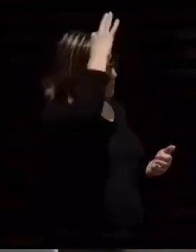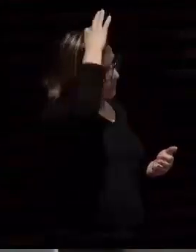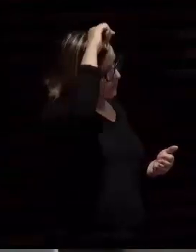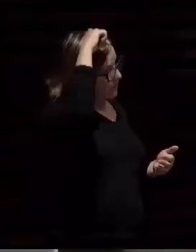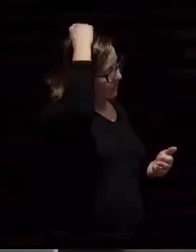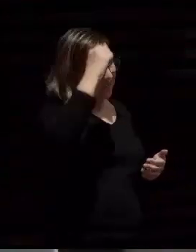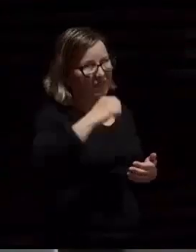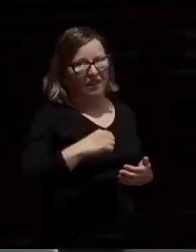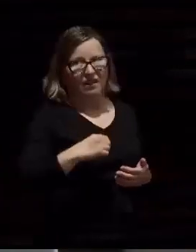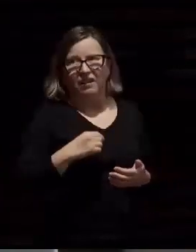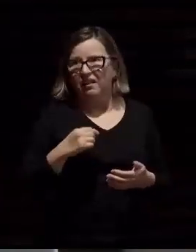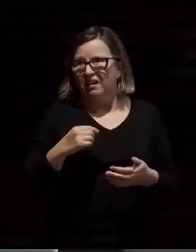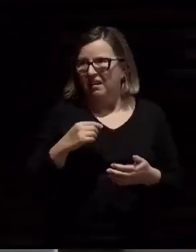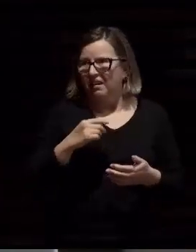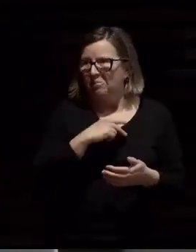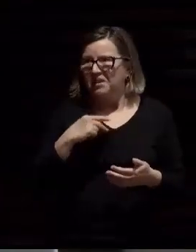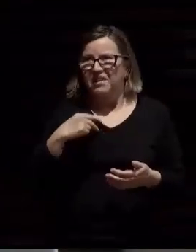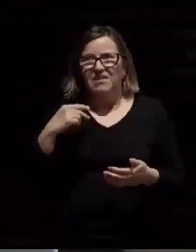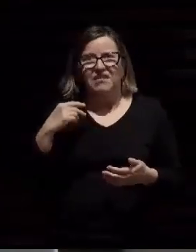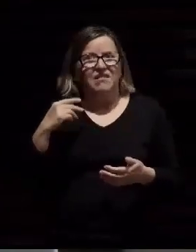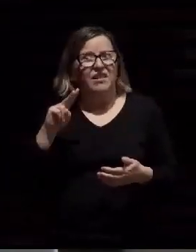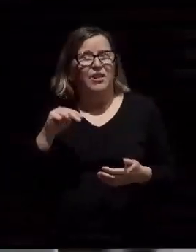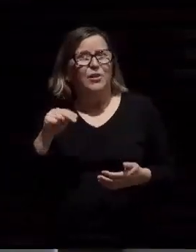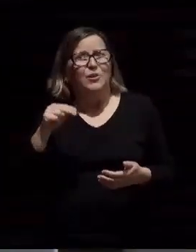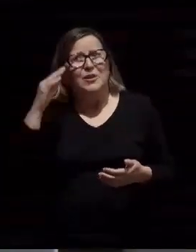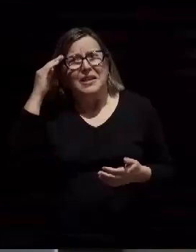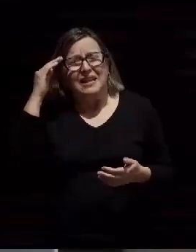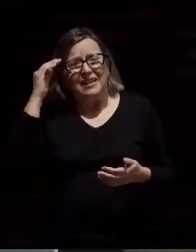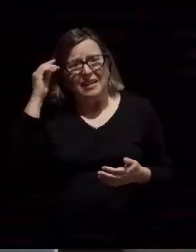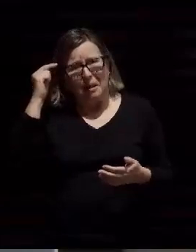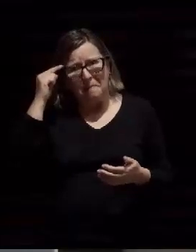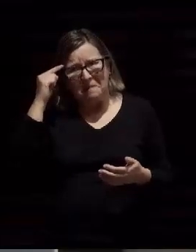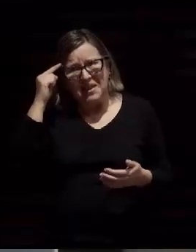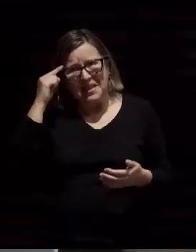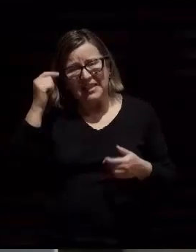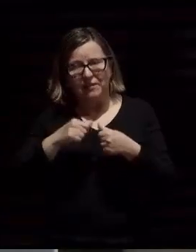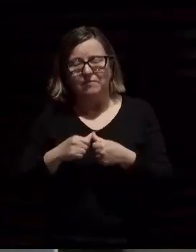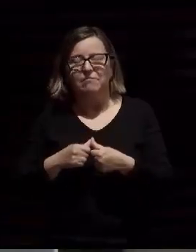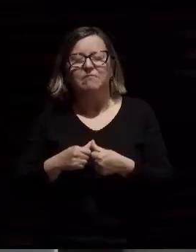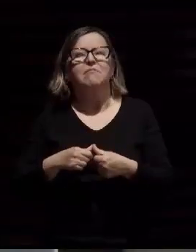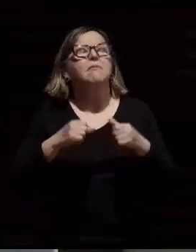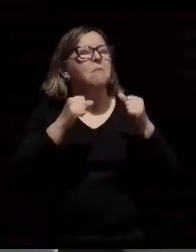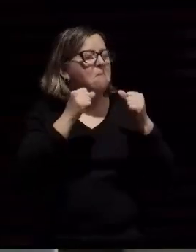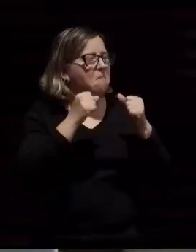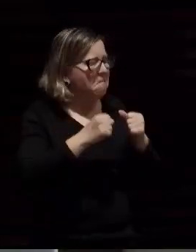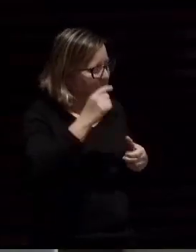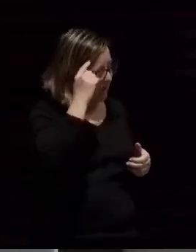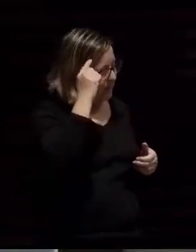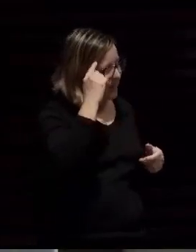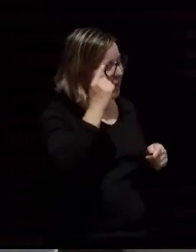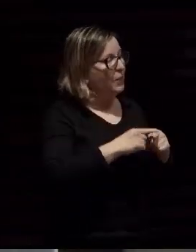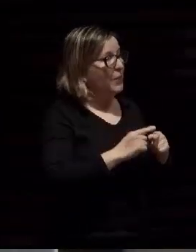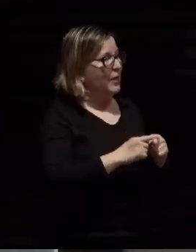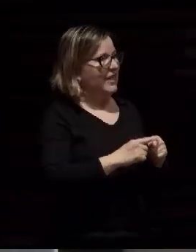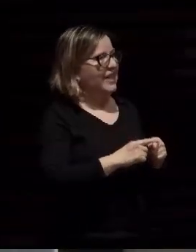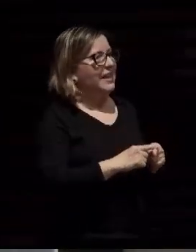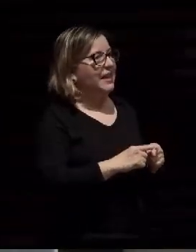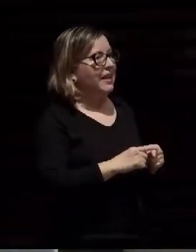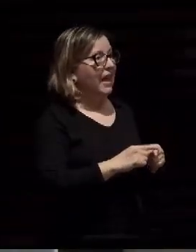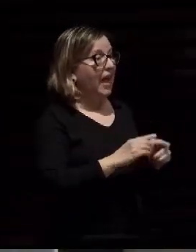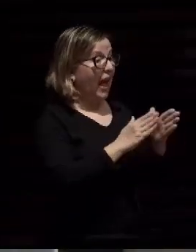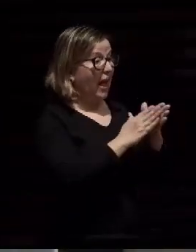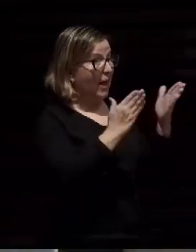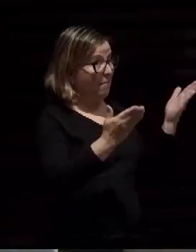assim, pastor, eu nunca pensei assim. Eu digo, pois pode pensar com o pensamento da palavra de Deus. Não estou dizendo que eu estou certo. A Bíblia está